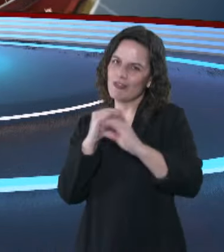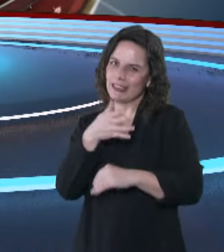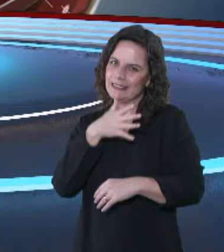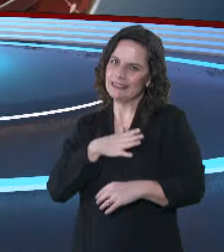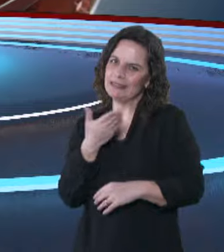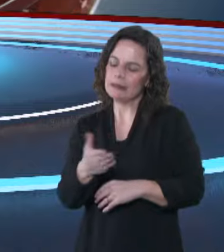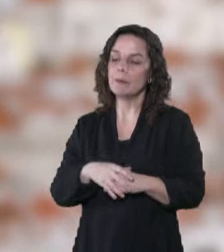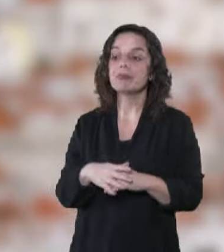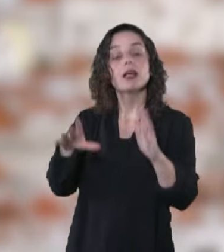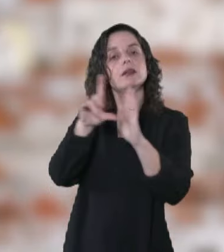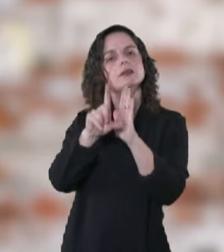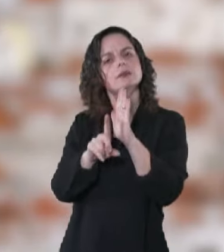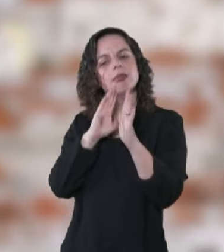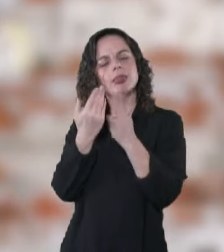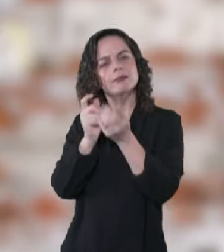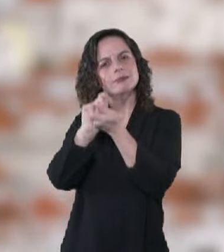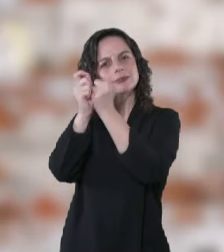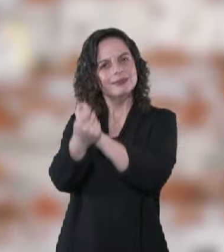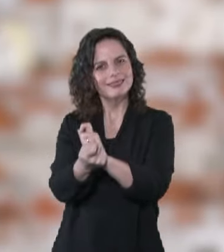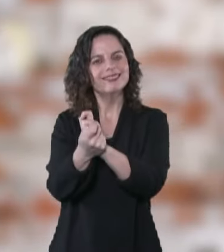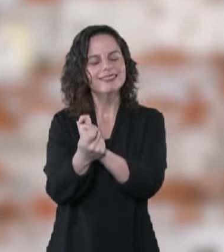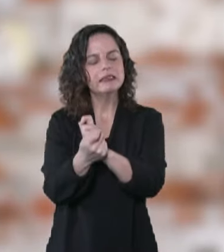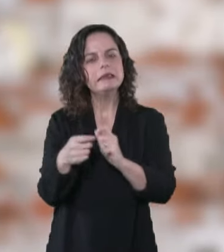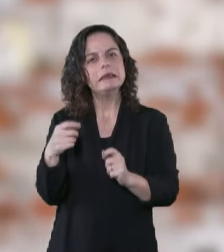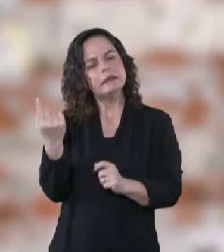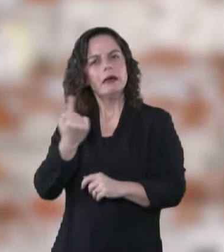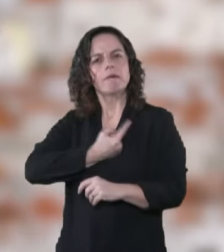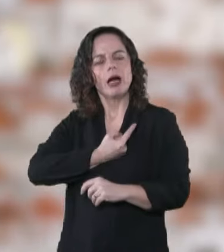a própria legislação vai alterar e vai obrigar a